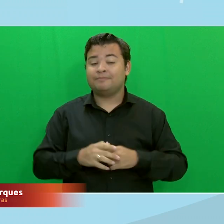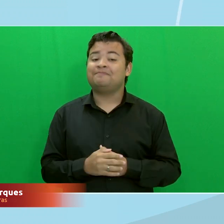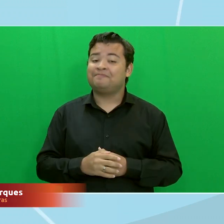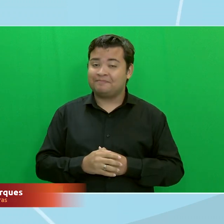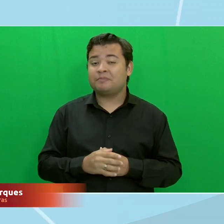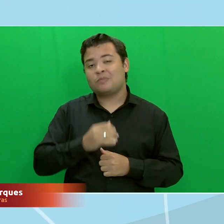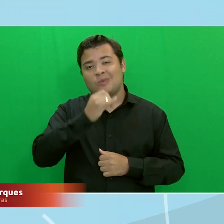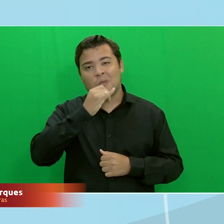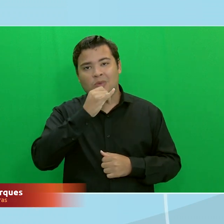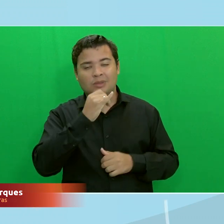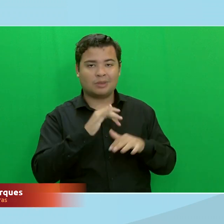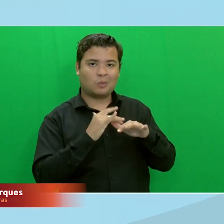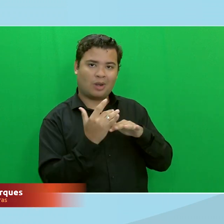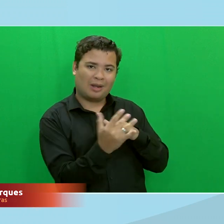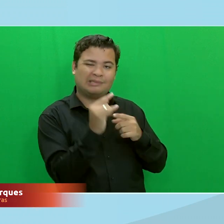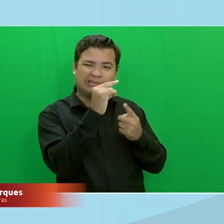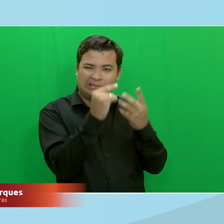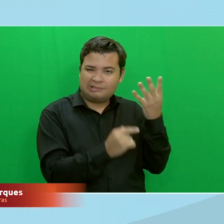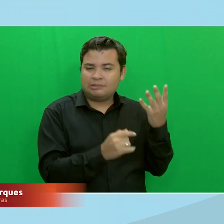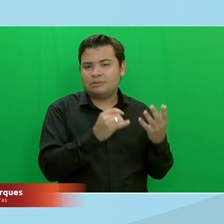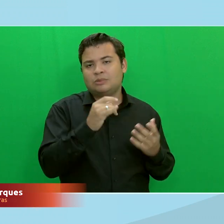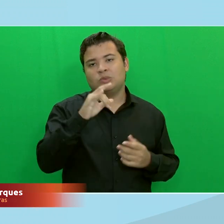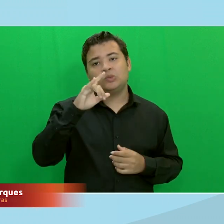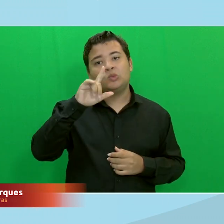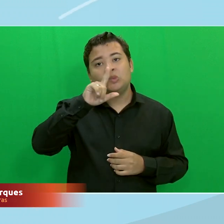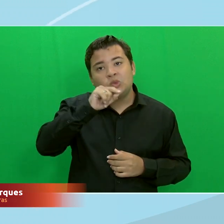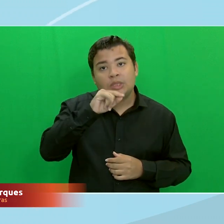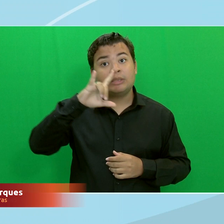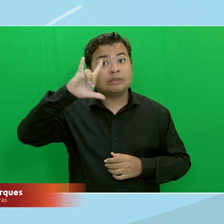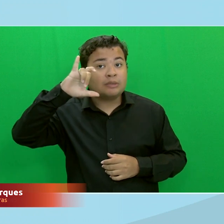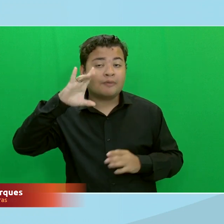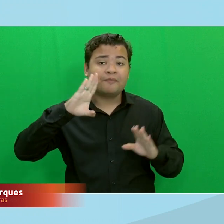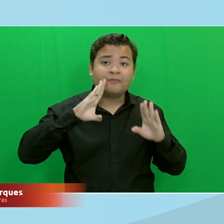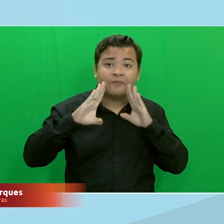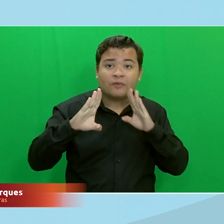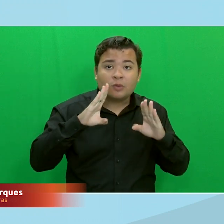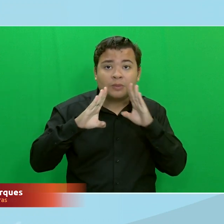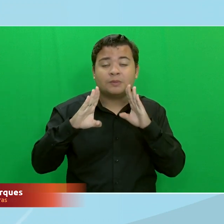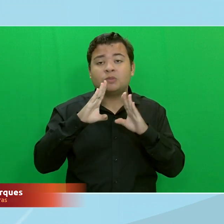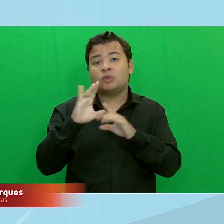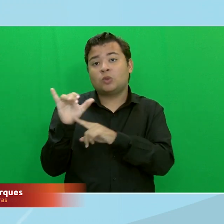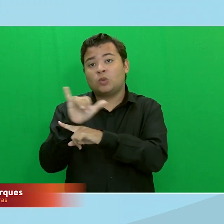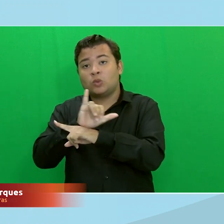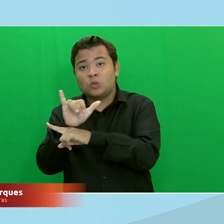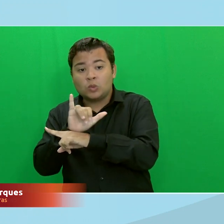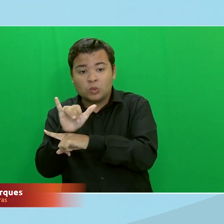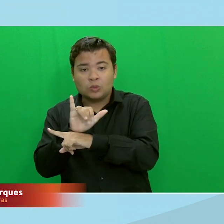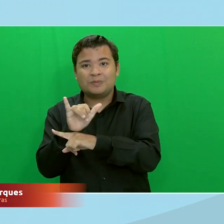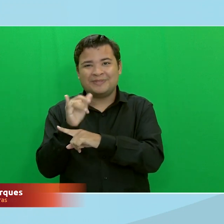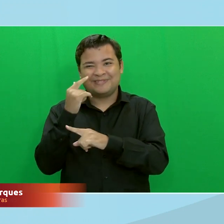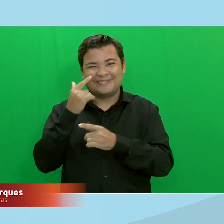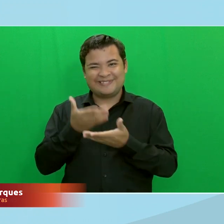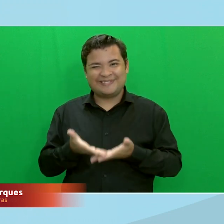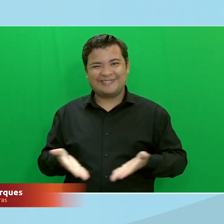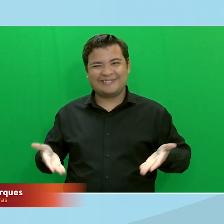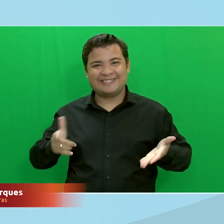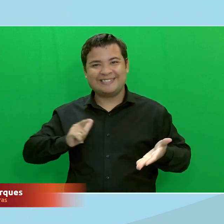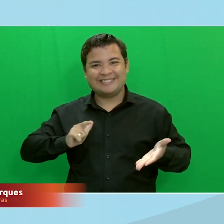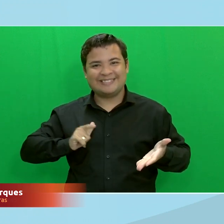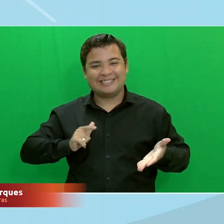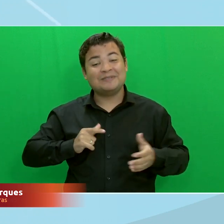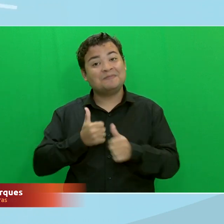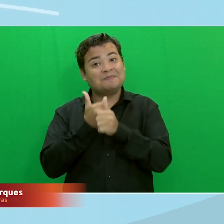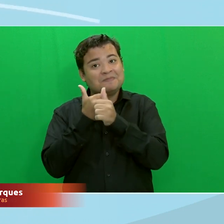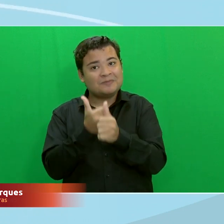são as nossas redes sociais. A gente tem Twitter, Instagram, Facebook, YouTube, estão aparecendo aqui embaixo. Só você procurar